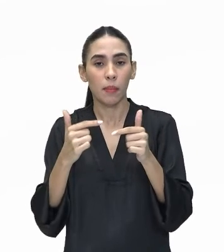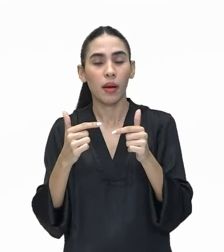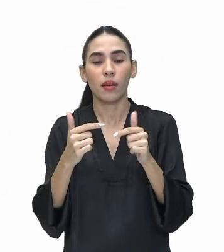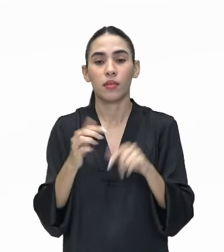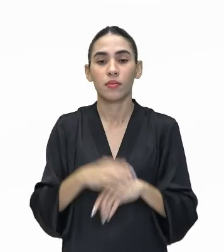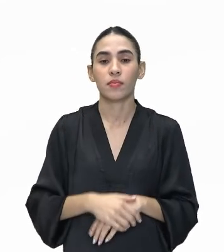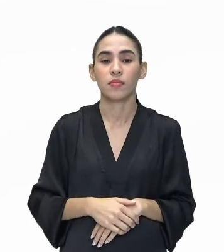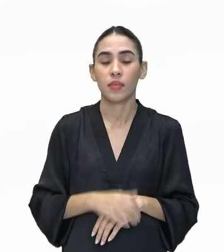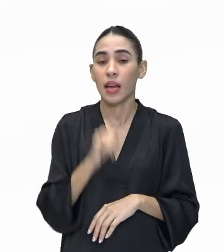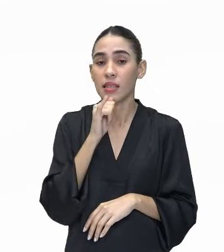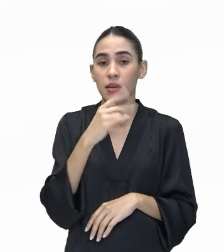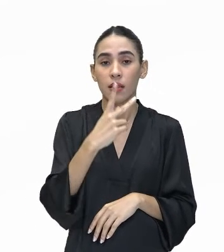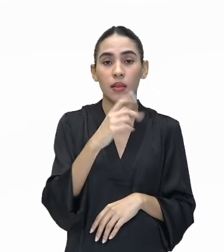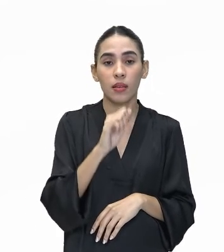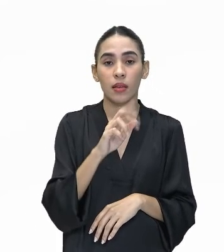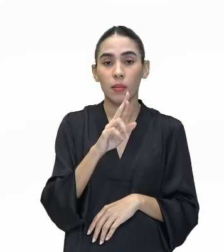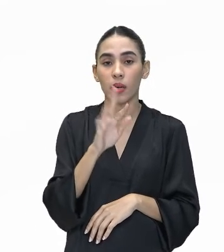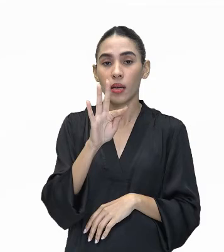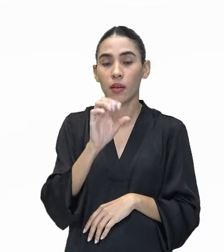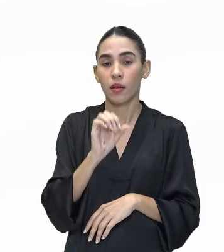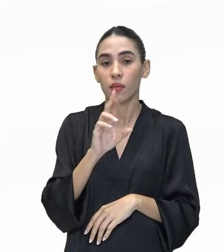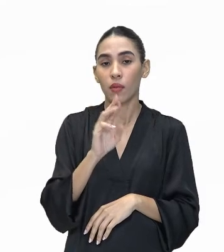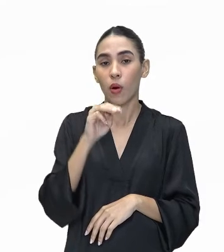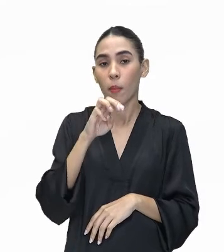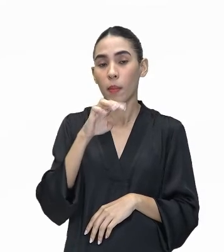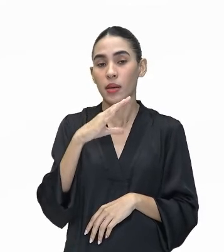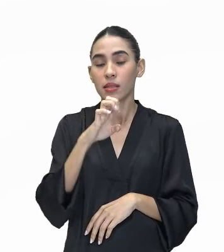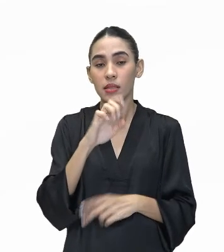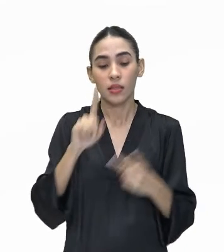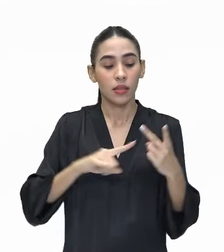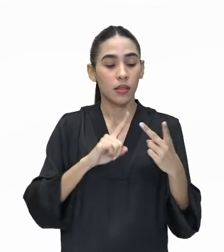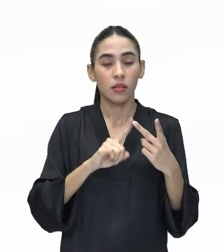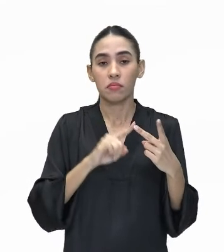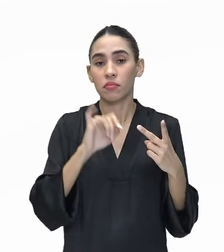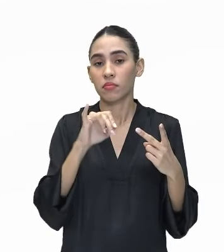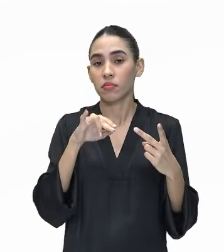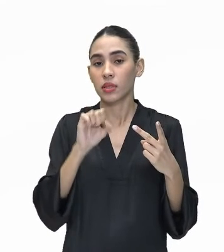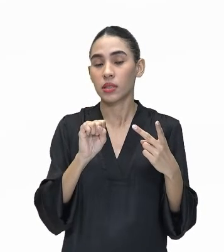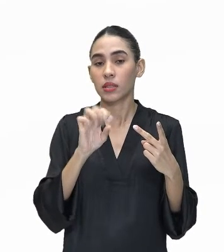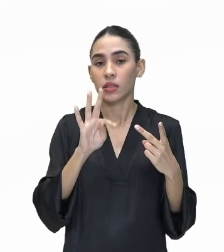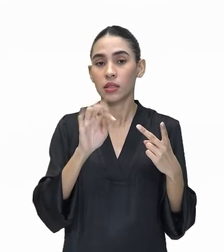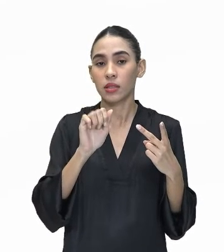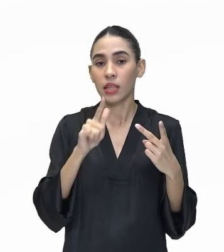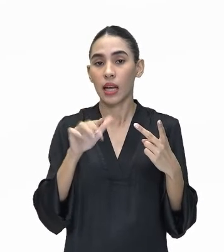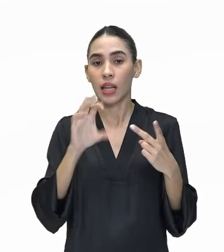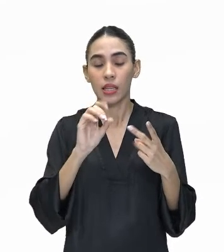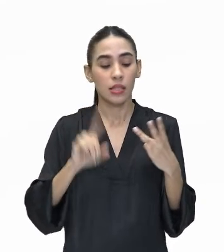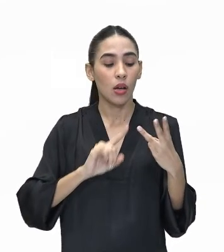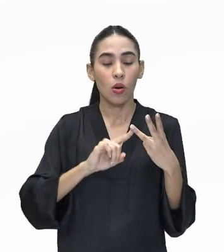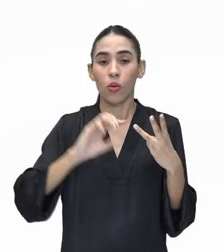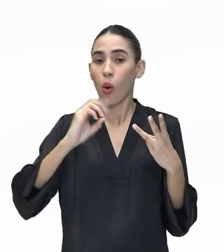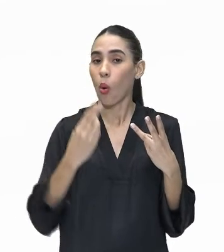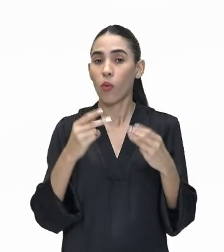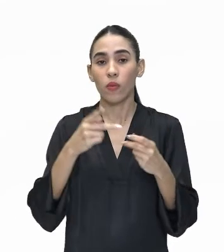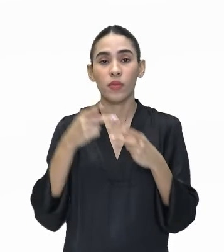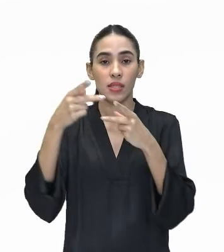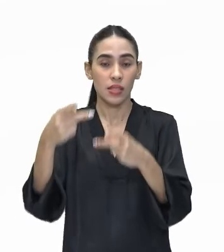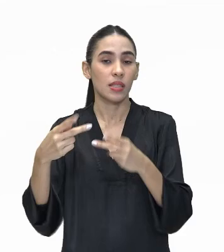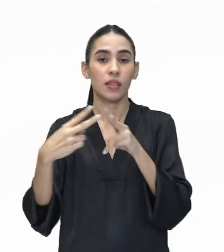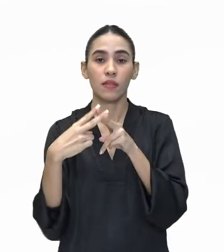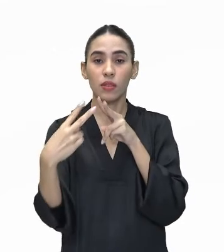performances, uma instalação e também uma visita virtual. Ele